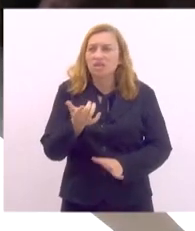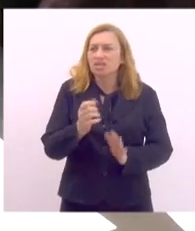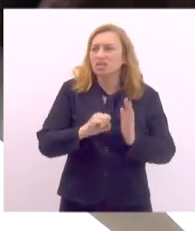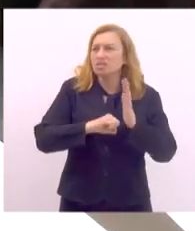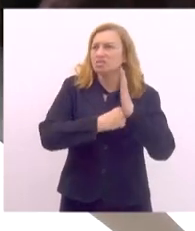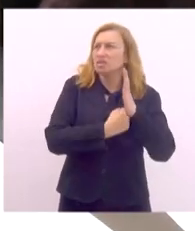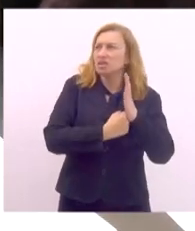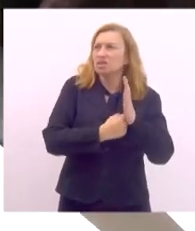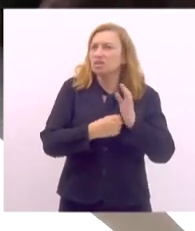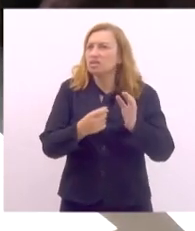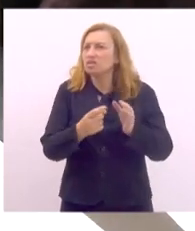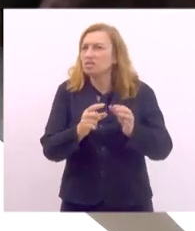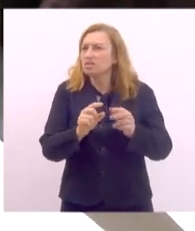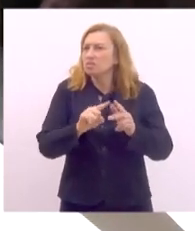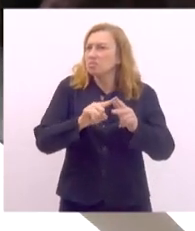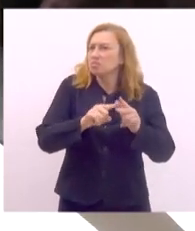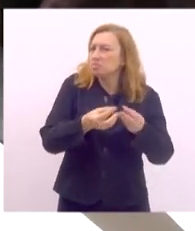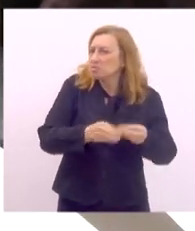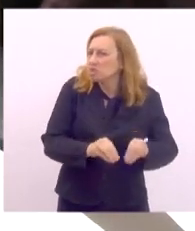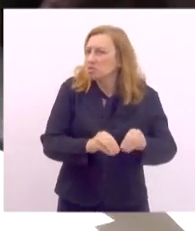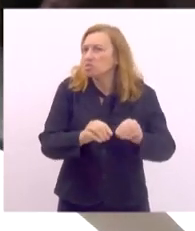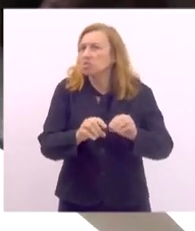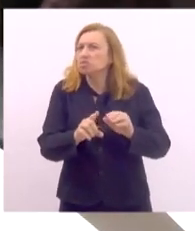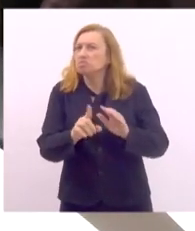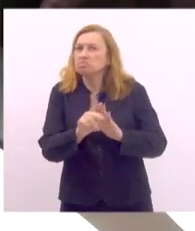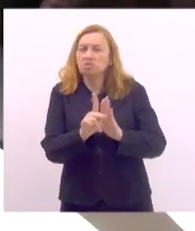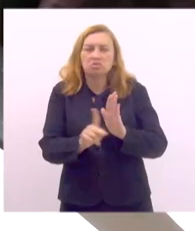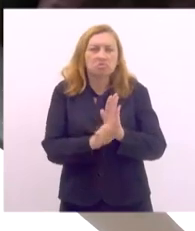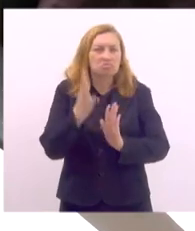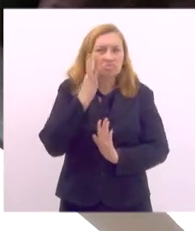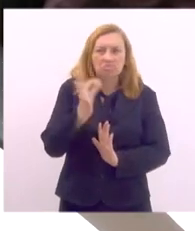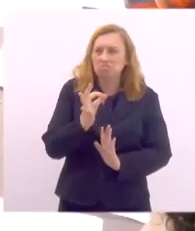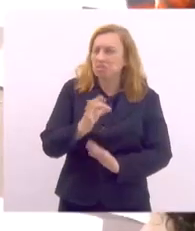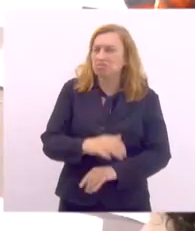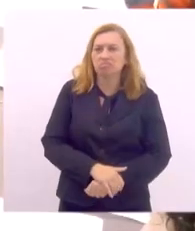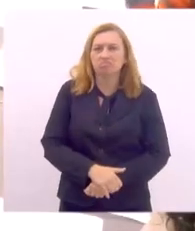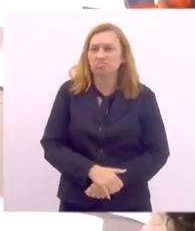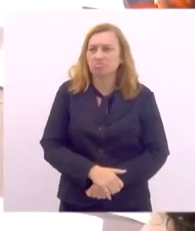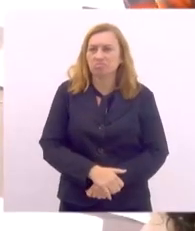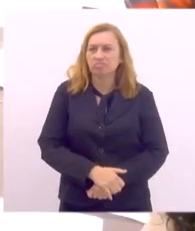adultere o projeto, seja fundamental.